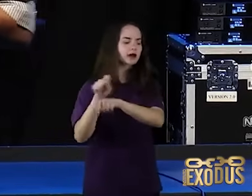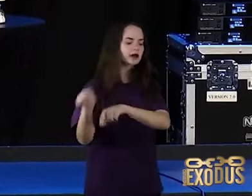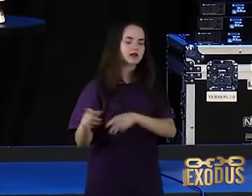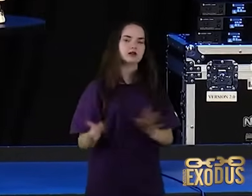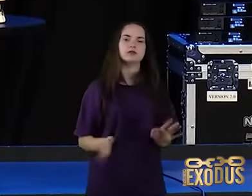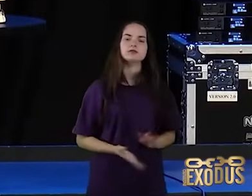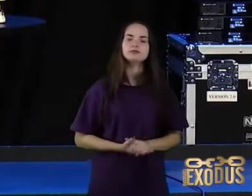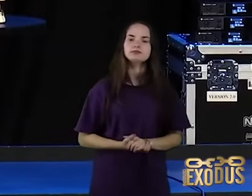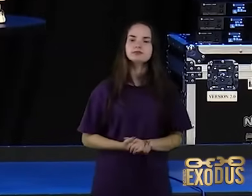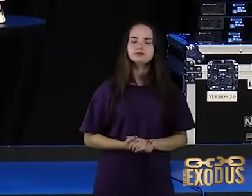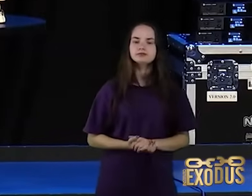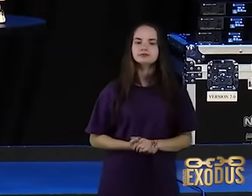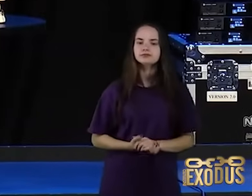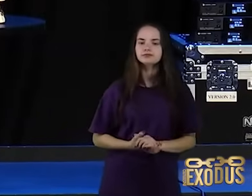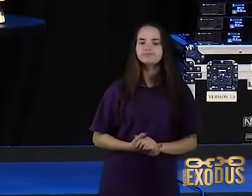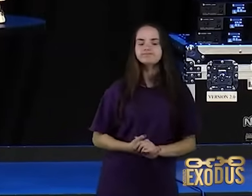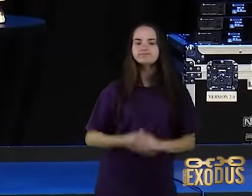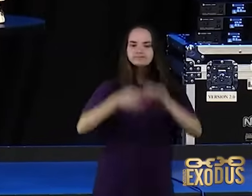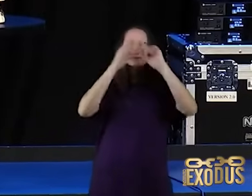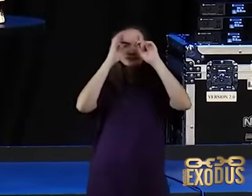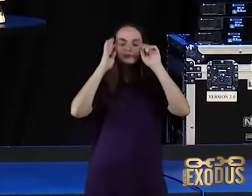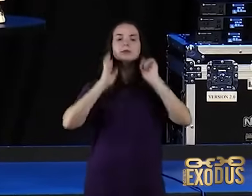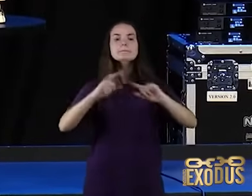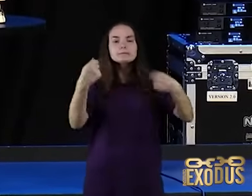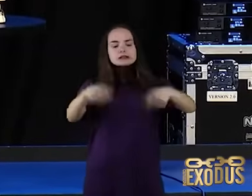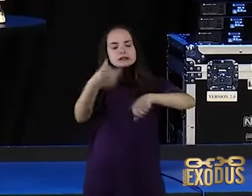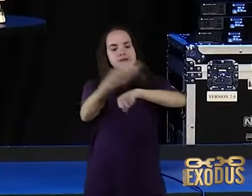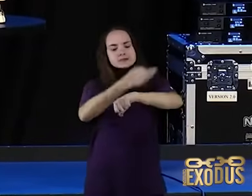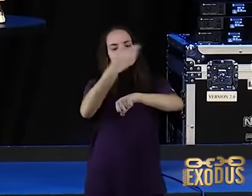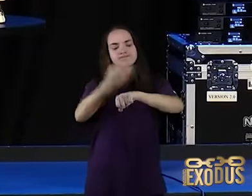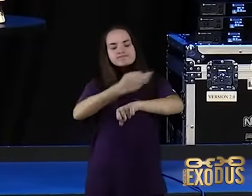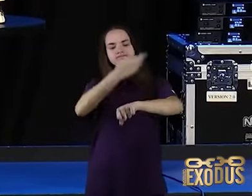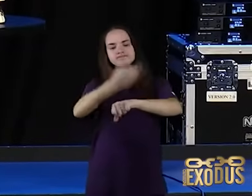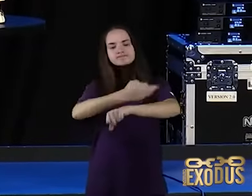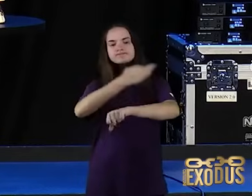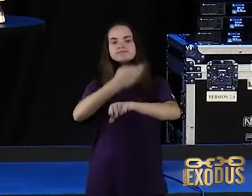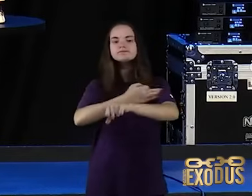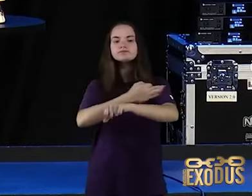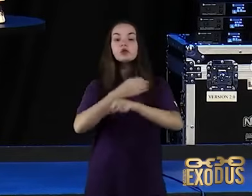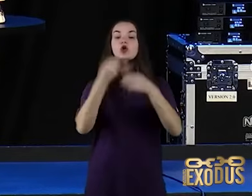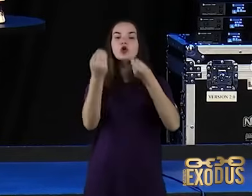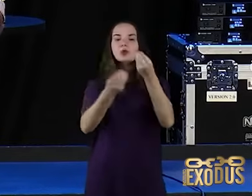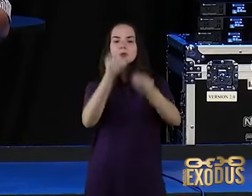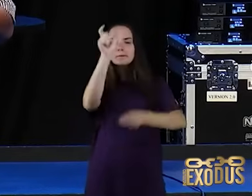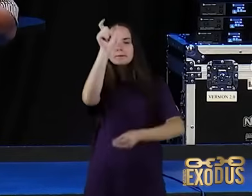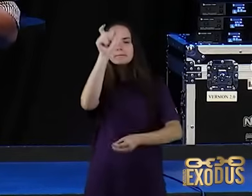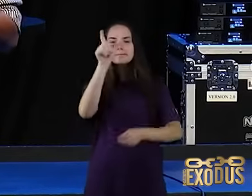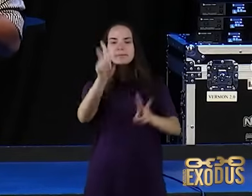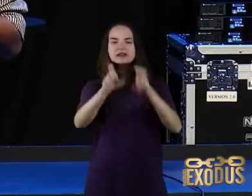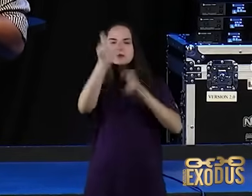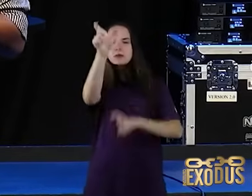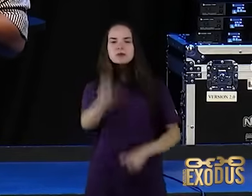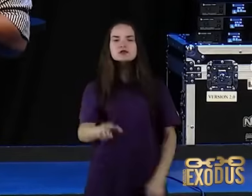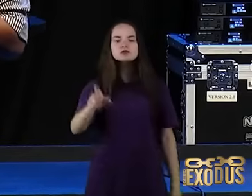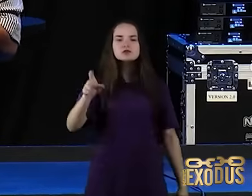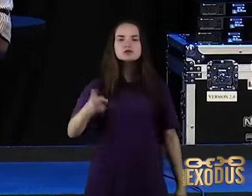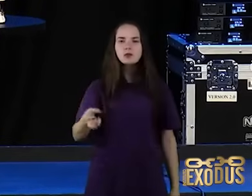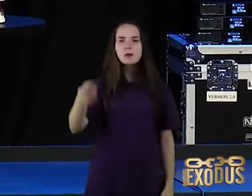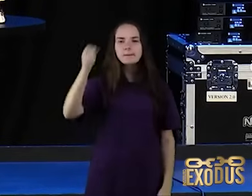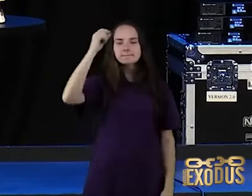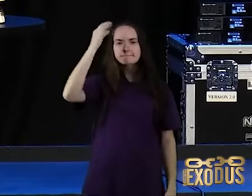chama-se resiliência chama-se persistência como é que você percebe que uma pessoa é madura quando ela